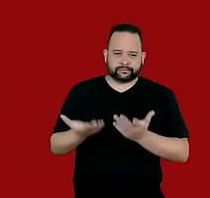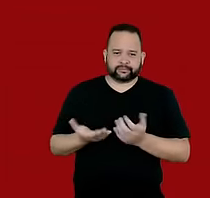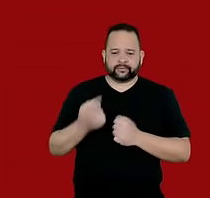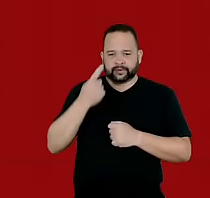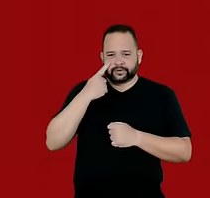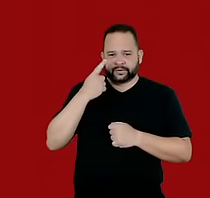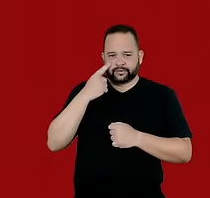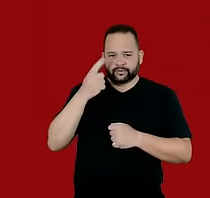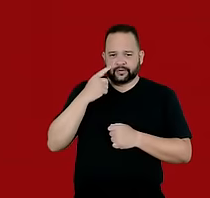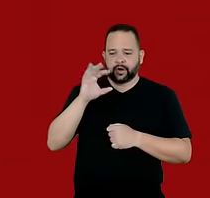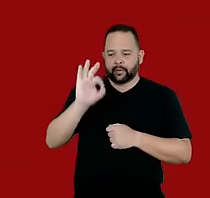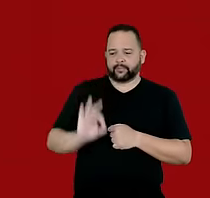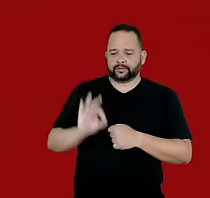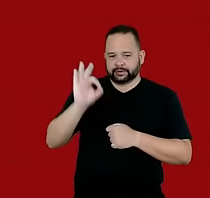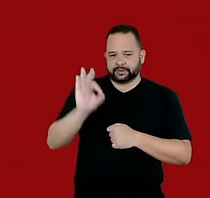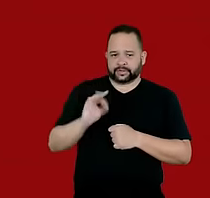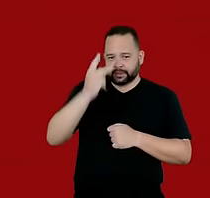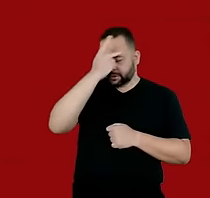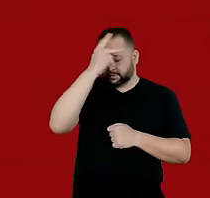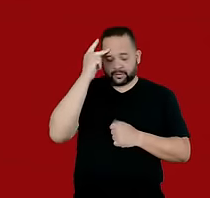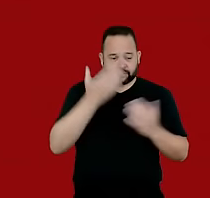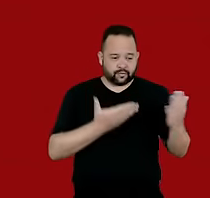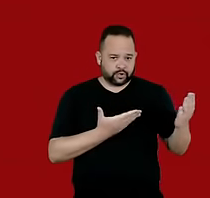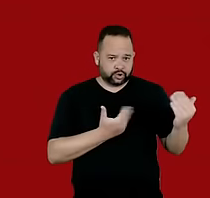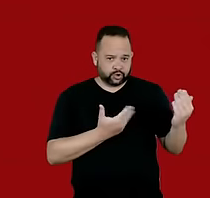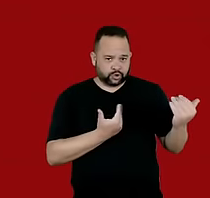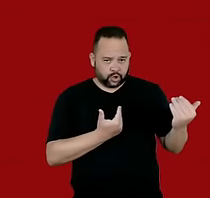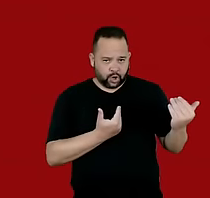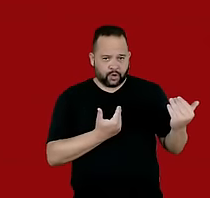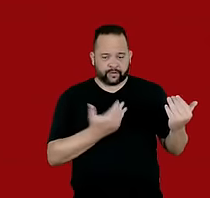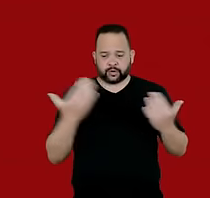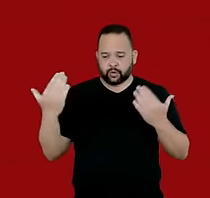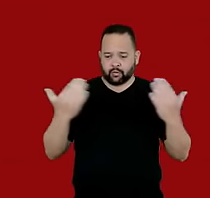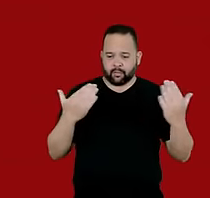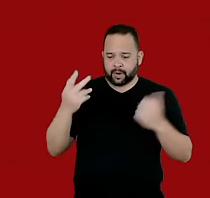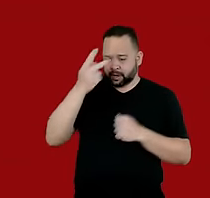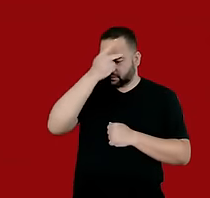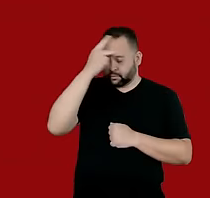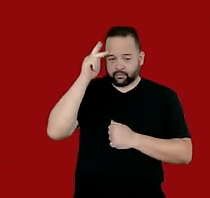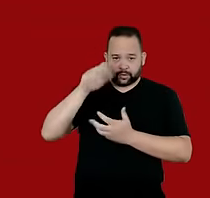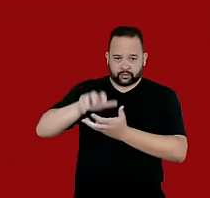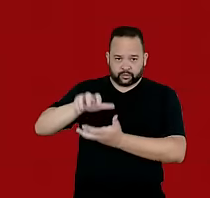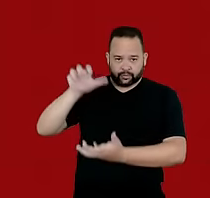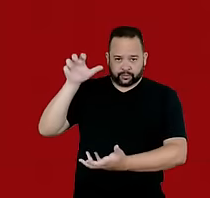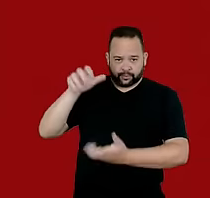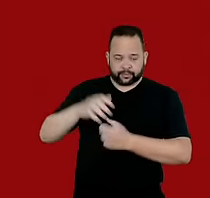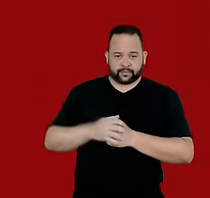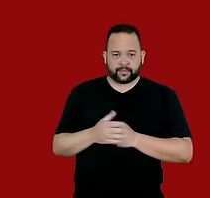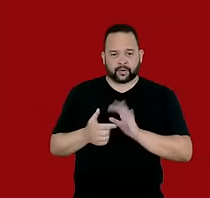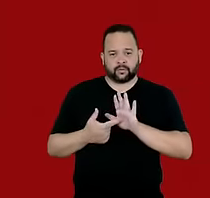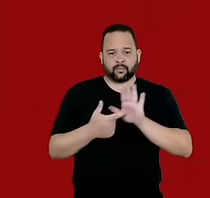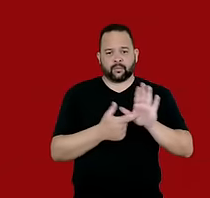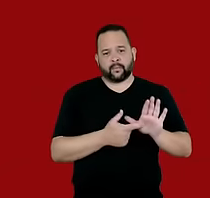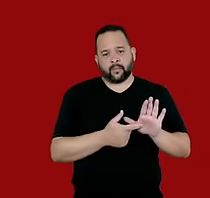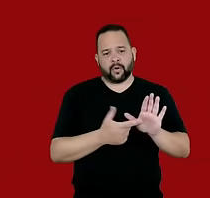pessoas novas sobre pessoas velhas ou depende como você quer analisar mas que mostra essa força né do essa assim da da da